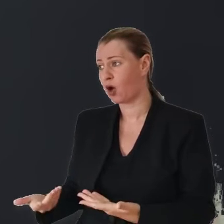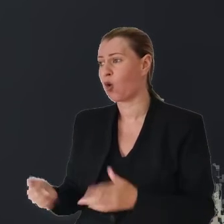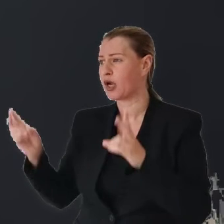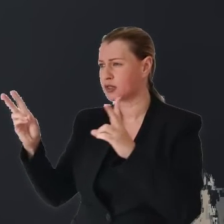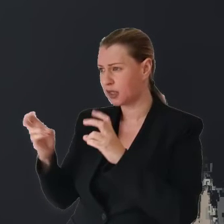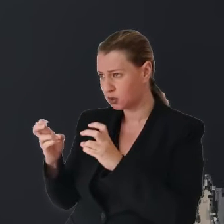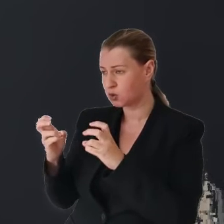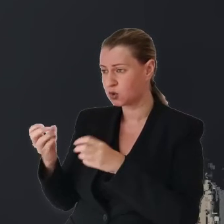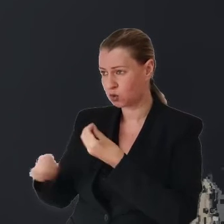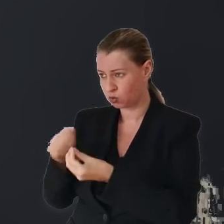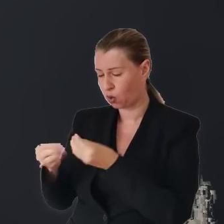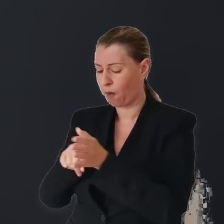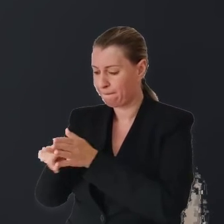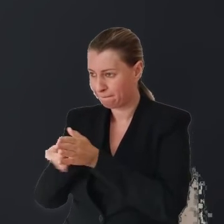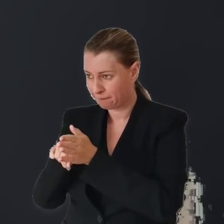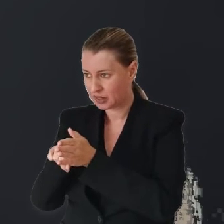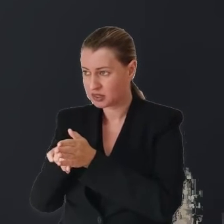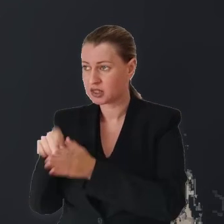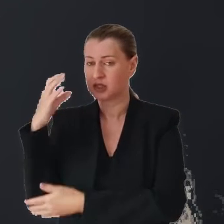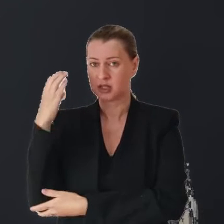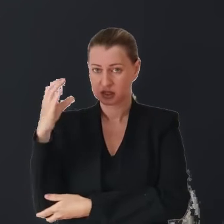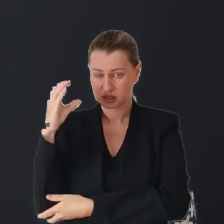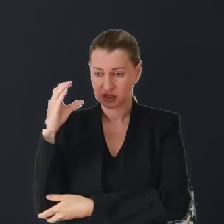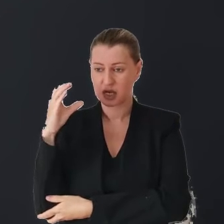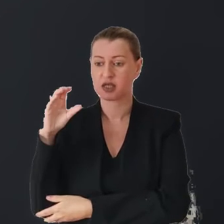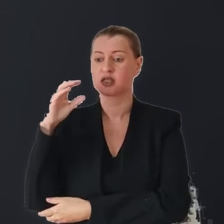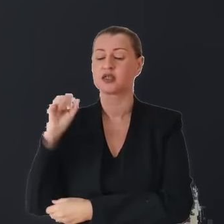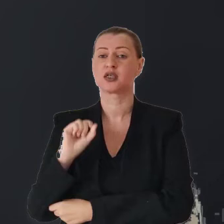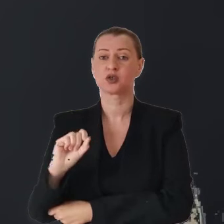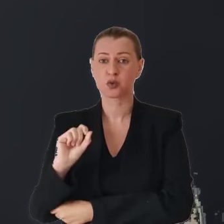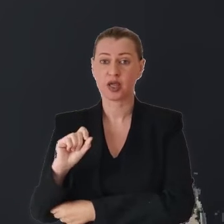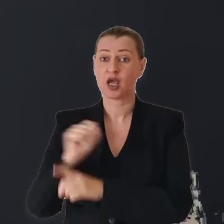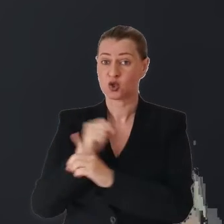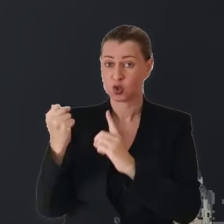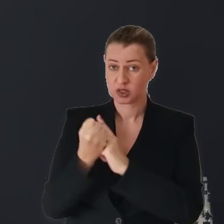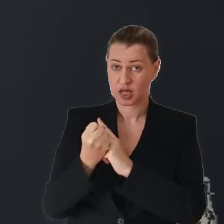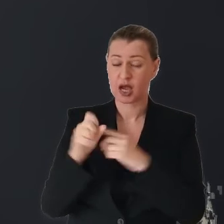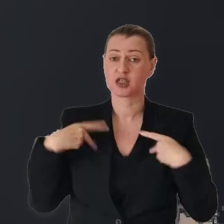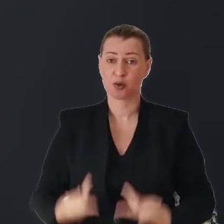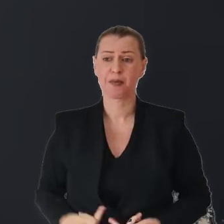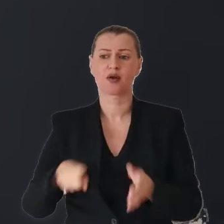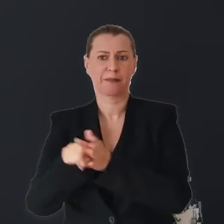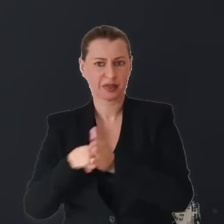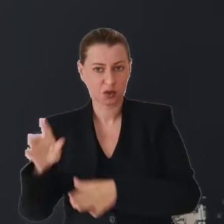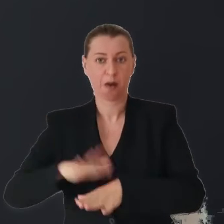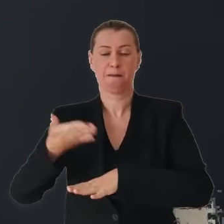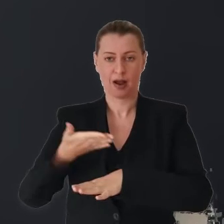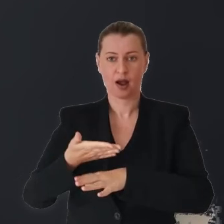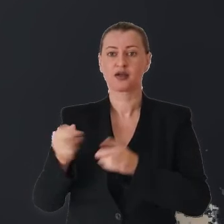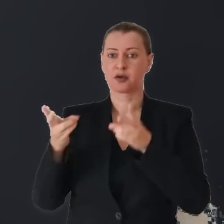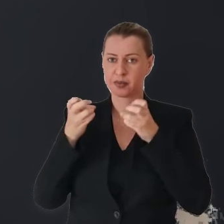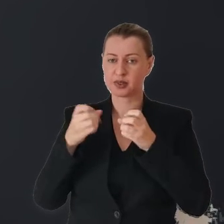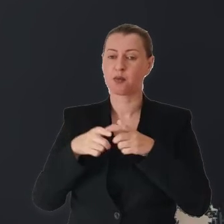A questão as pesquisas das ciências, né, sociais e humanas aumentaram. Eu vejo